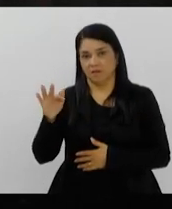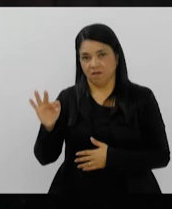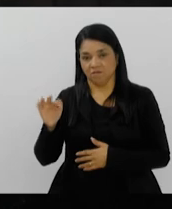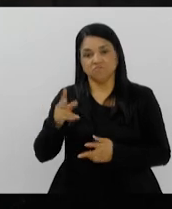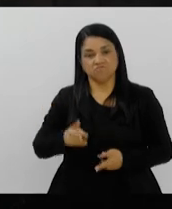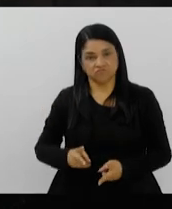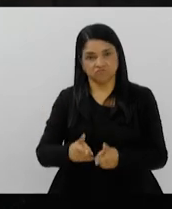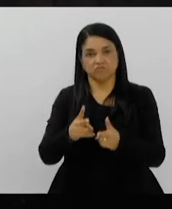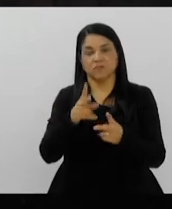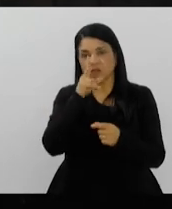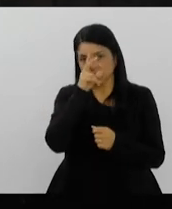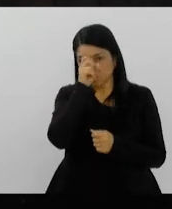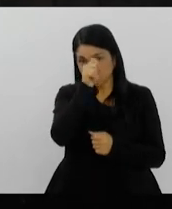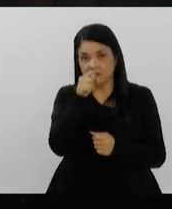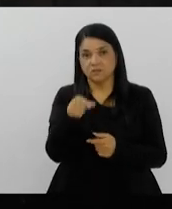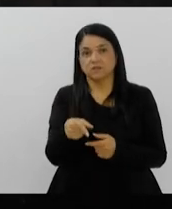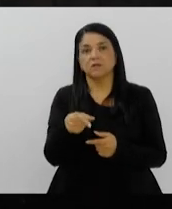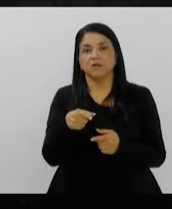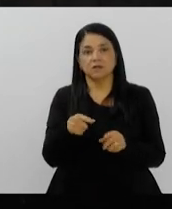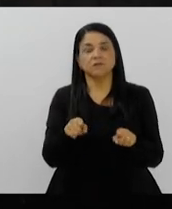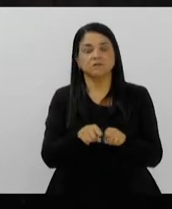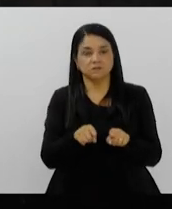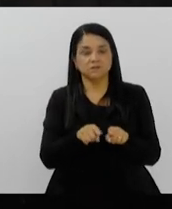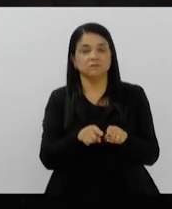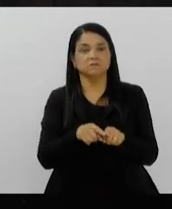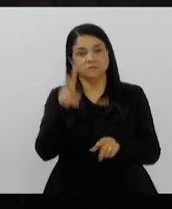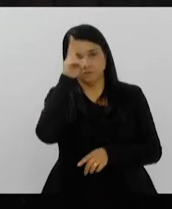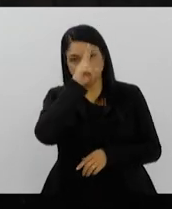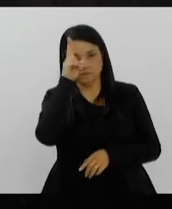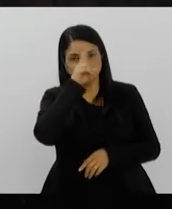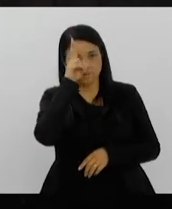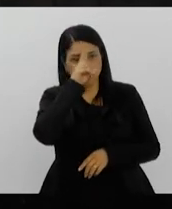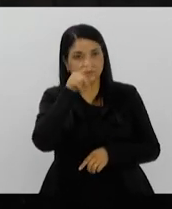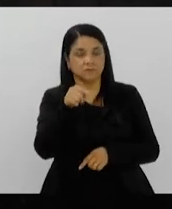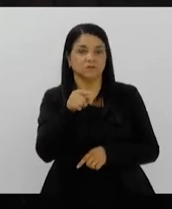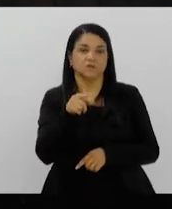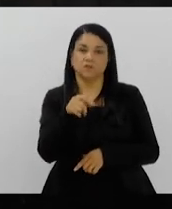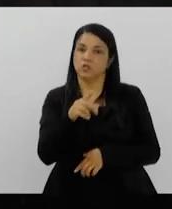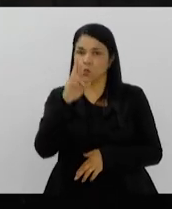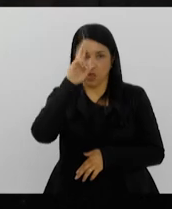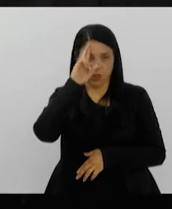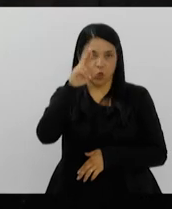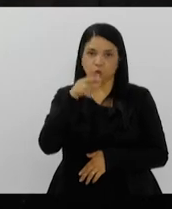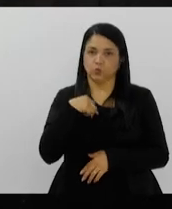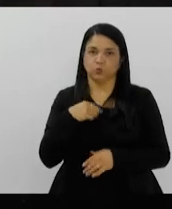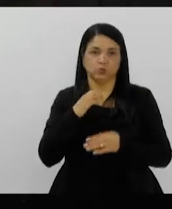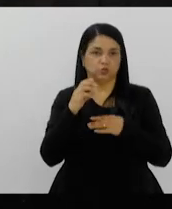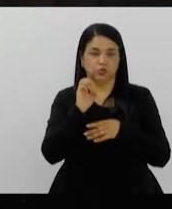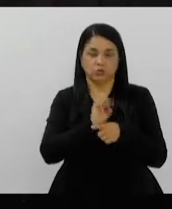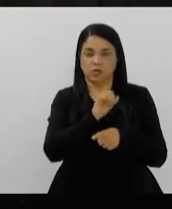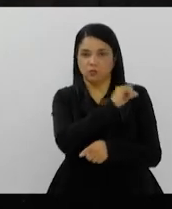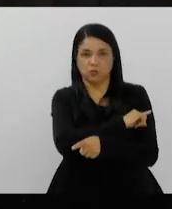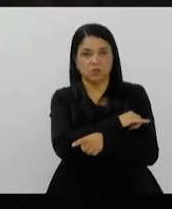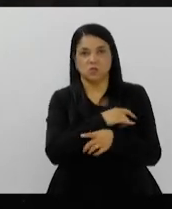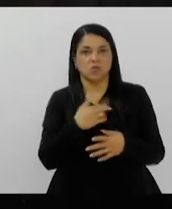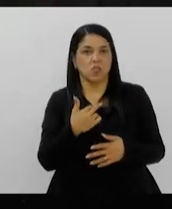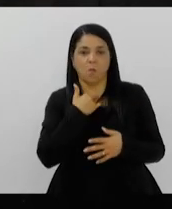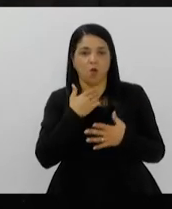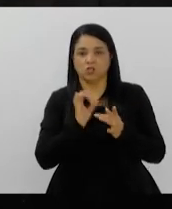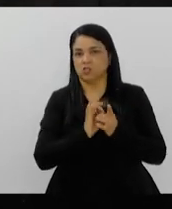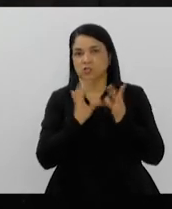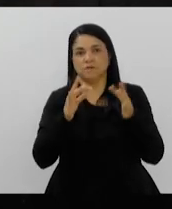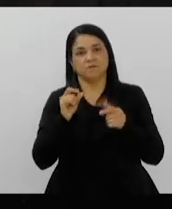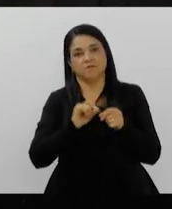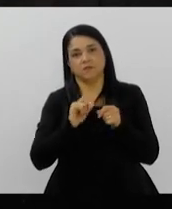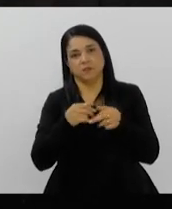forte e fortalecida, e ela seguirá lembrando, governador, que você não é dono do Estado, que você não pode fazer o que quer com a vida